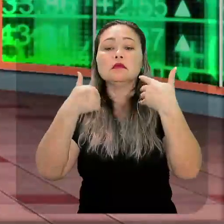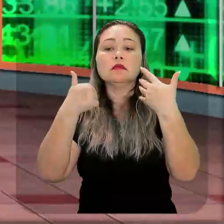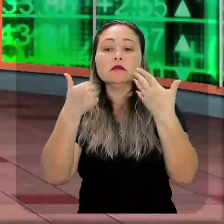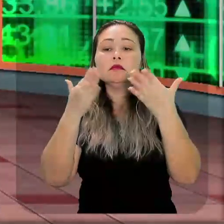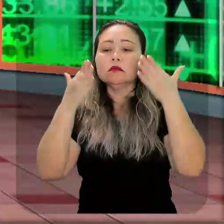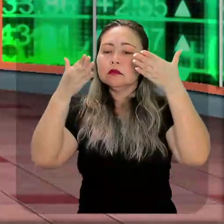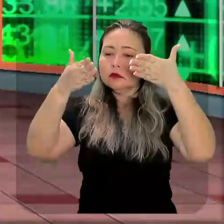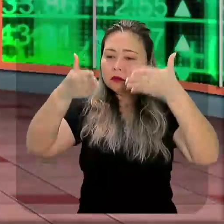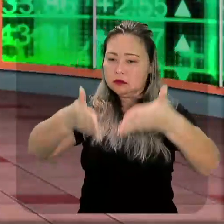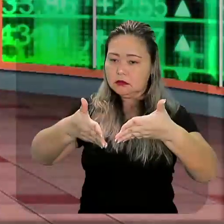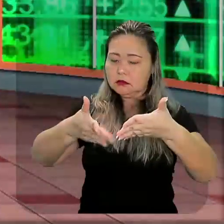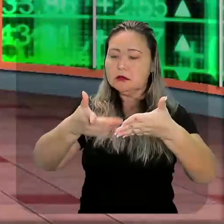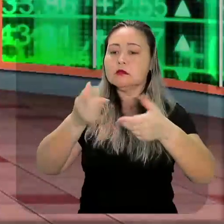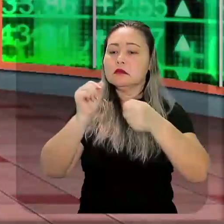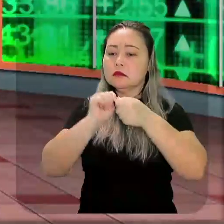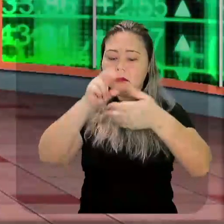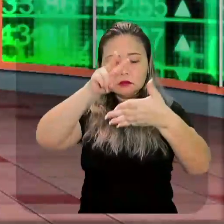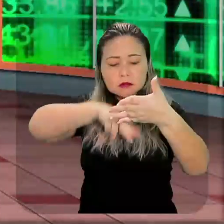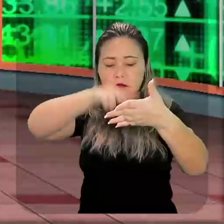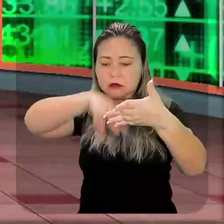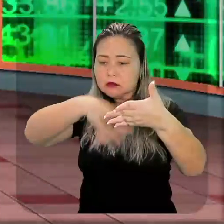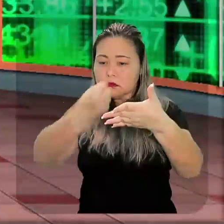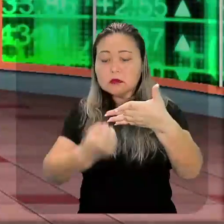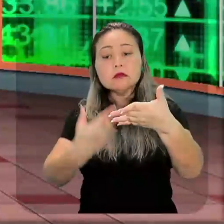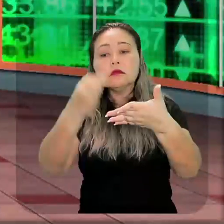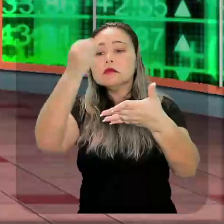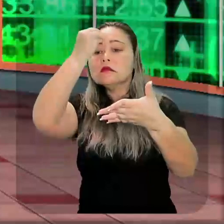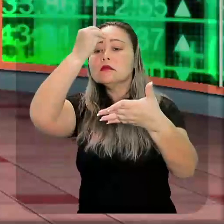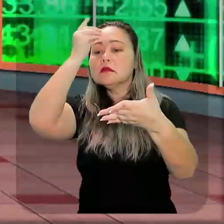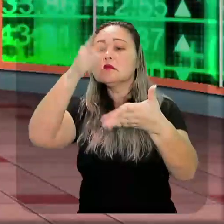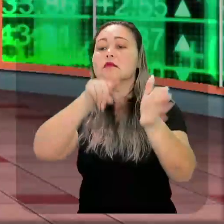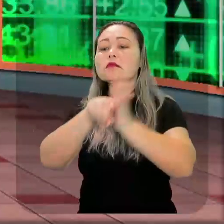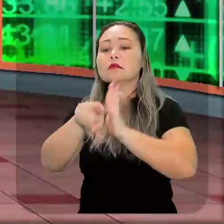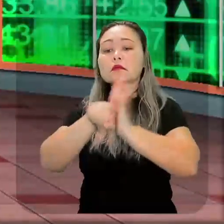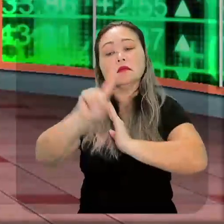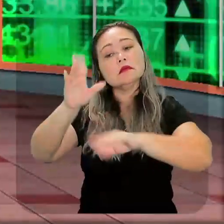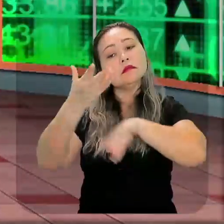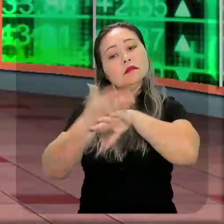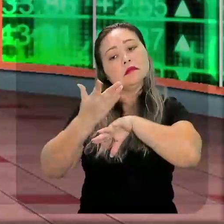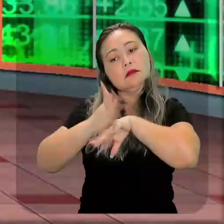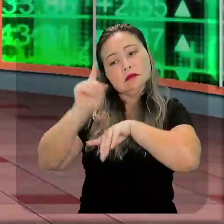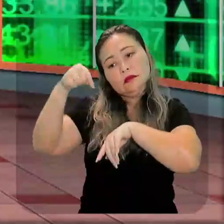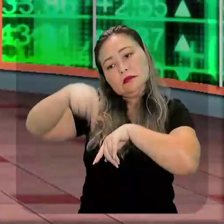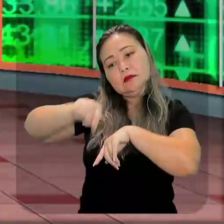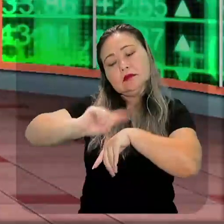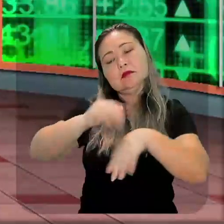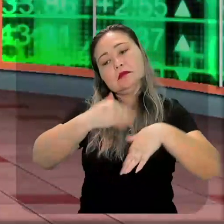Se concentrem, façam direitinho a leitura, a interpretação das questões e é só colocar em prática o que já viram